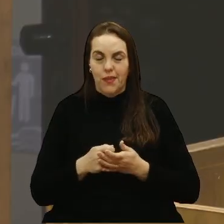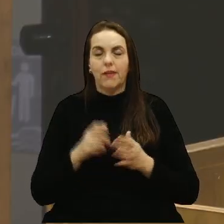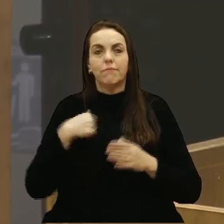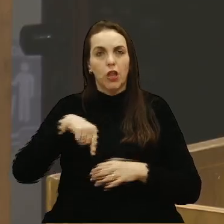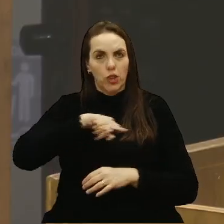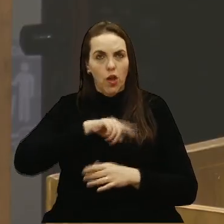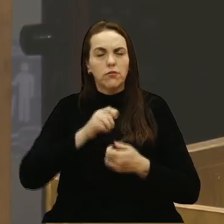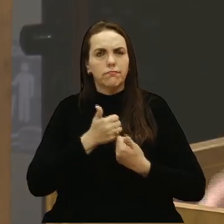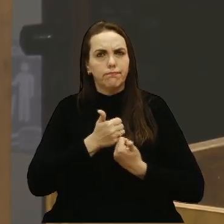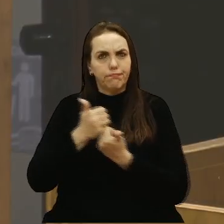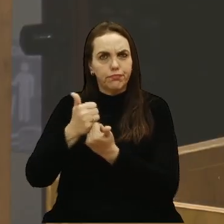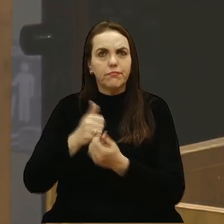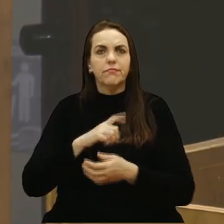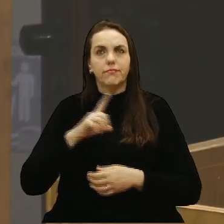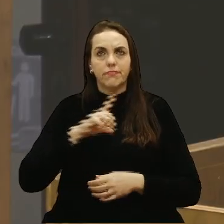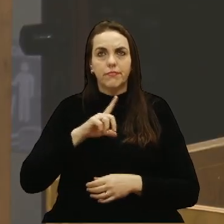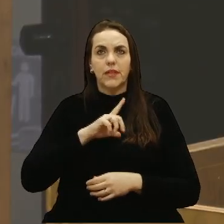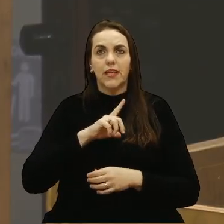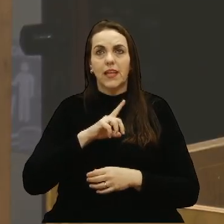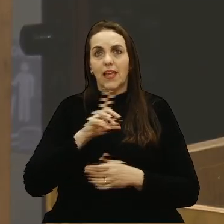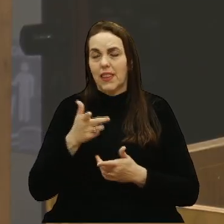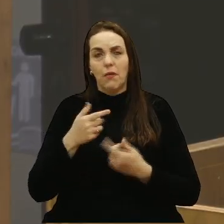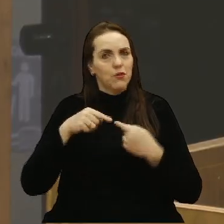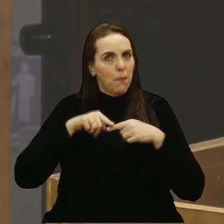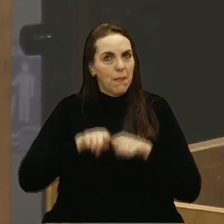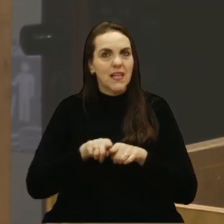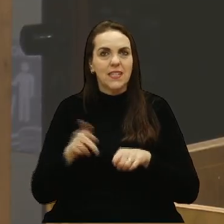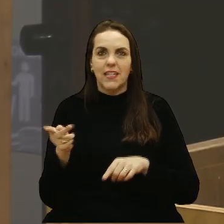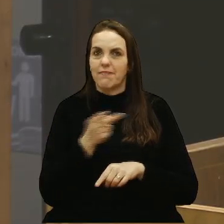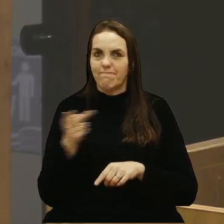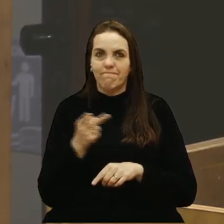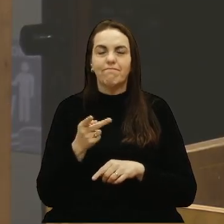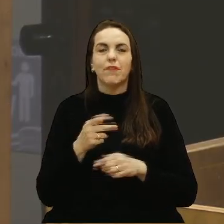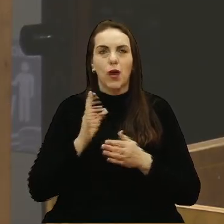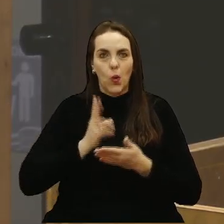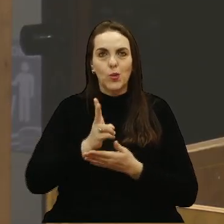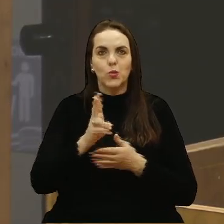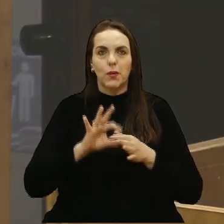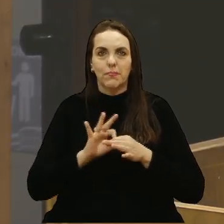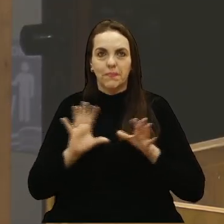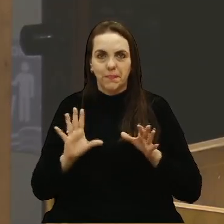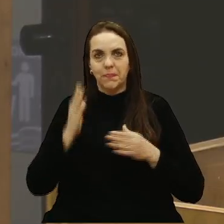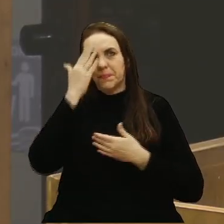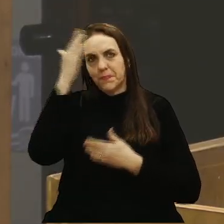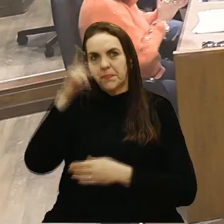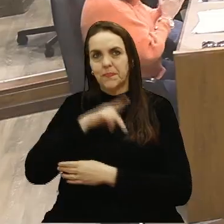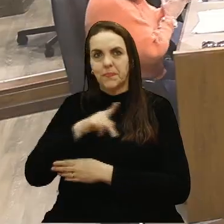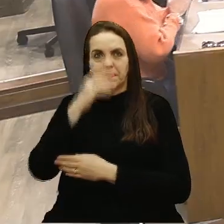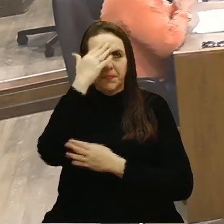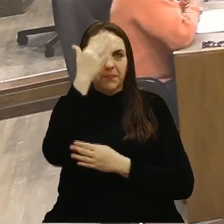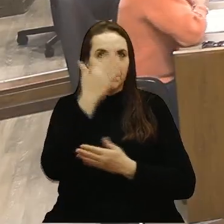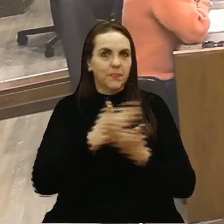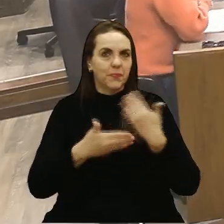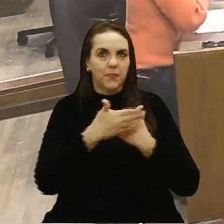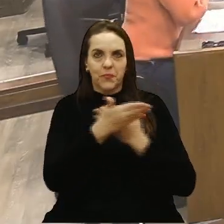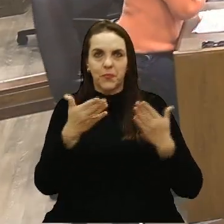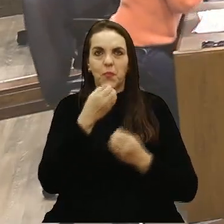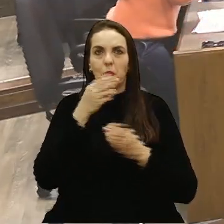consideramos grandes parceiros e seguimos à disposição. Muito obrigado, senhor presidente, obrigado aos senhores. Boa sessão.